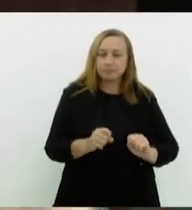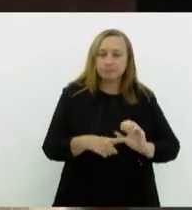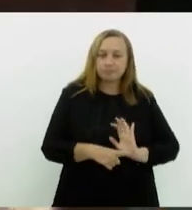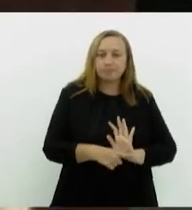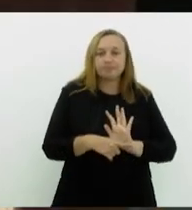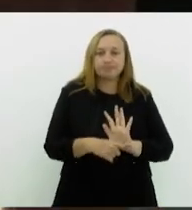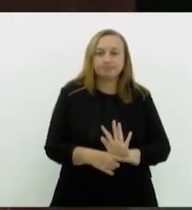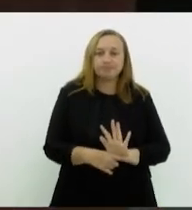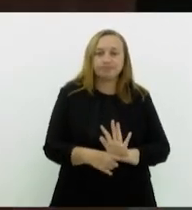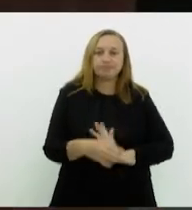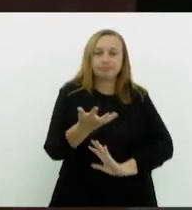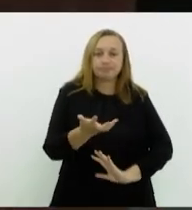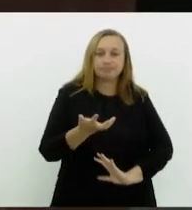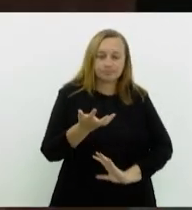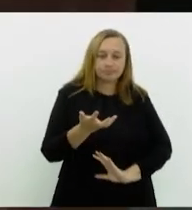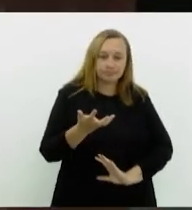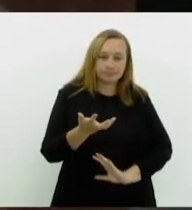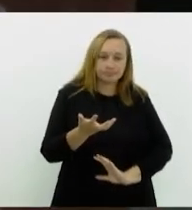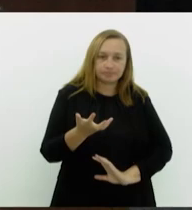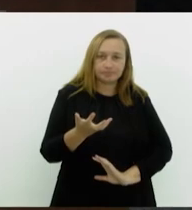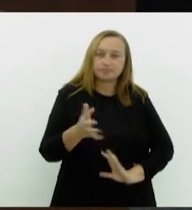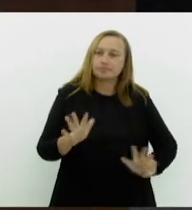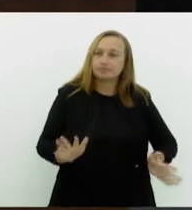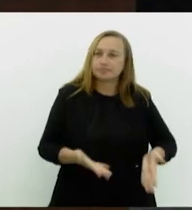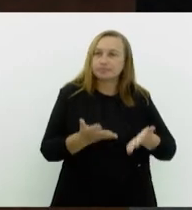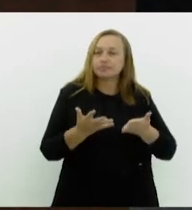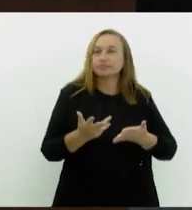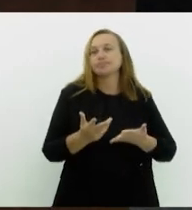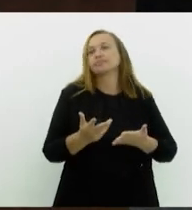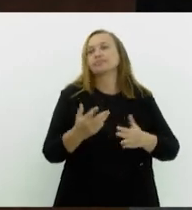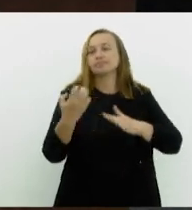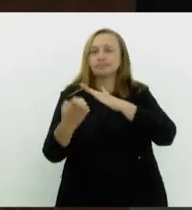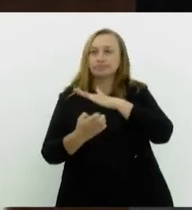possa querer, na iniciativa privada,